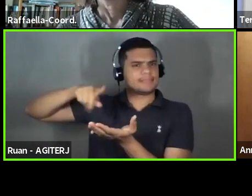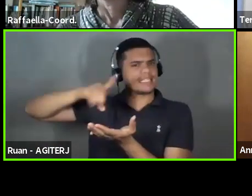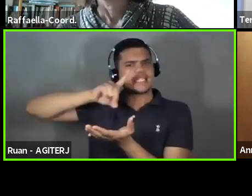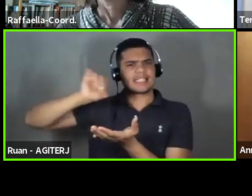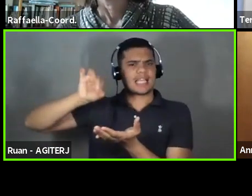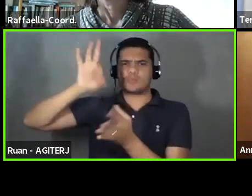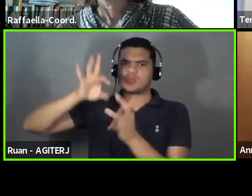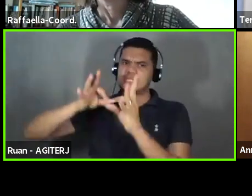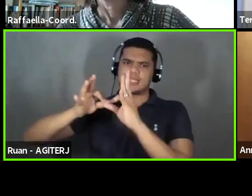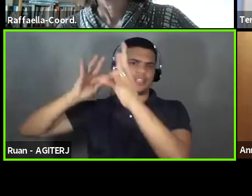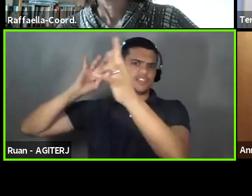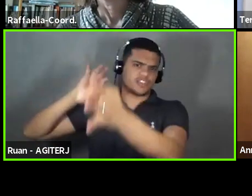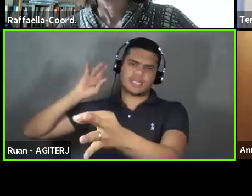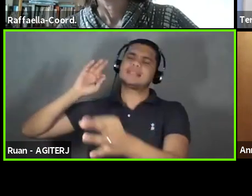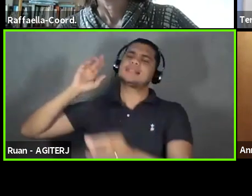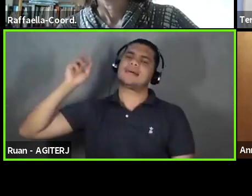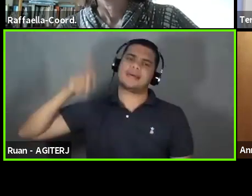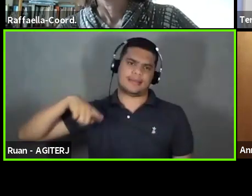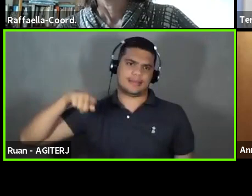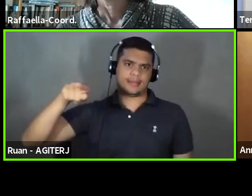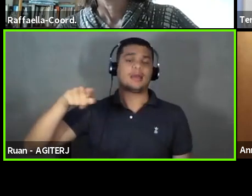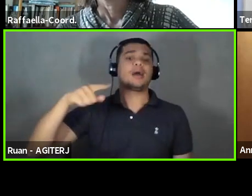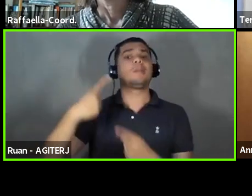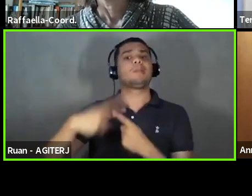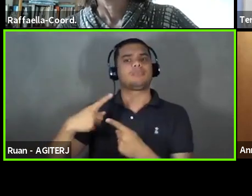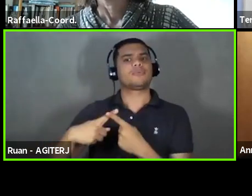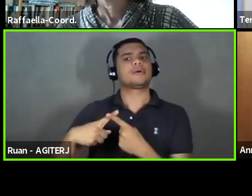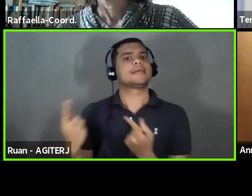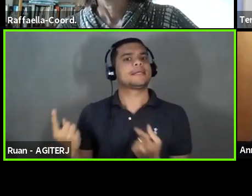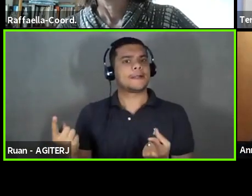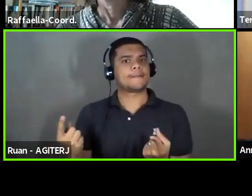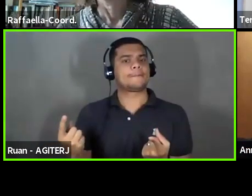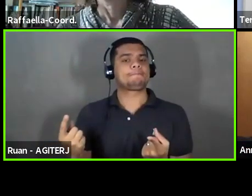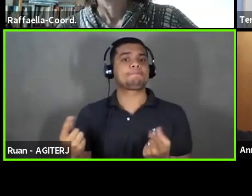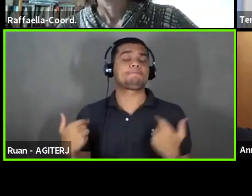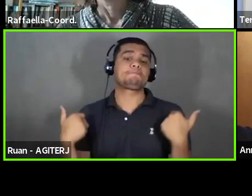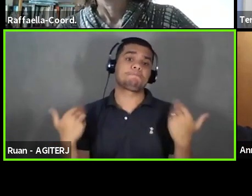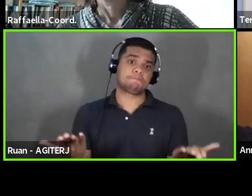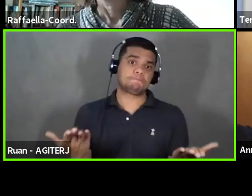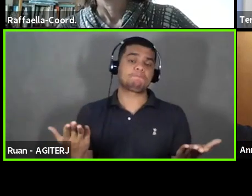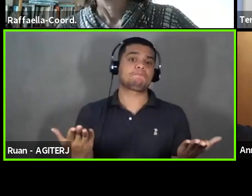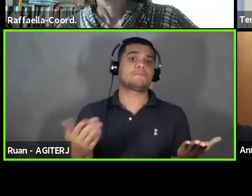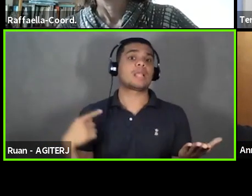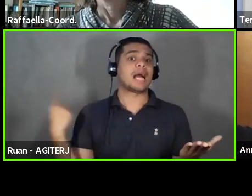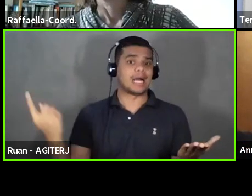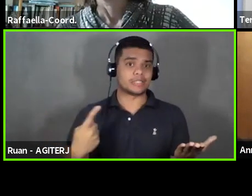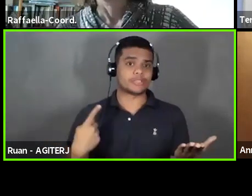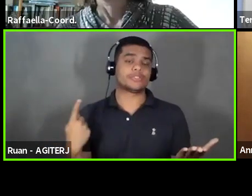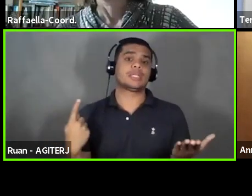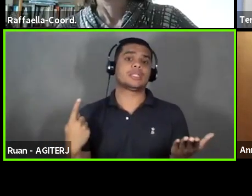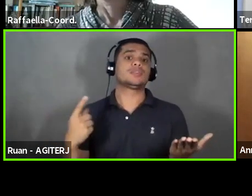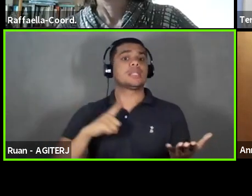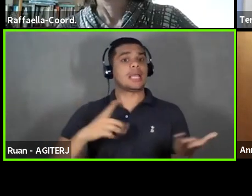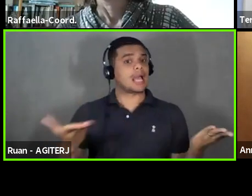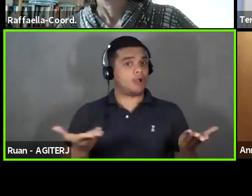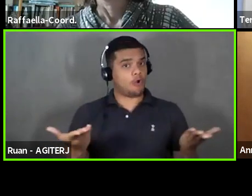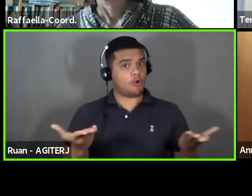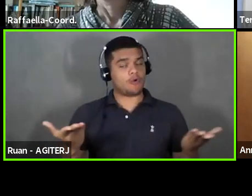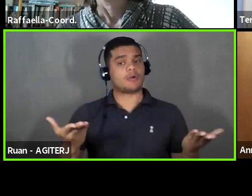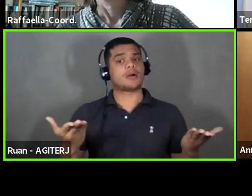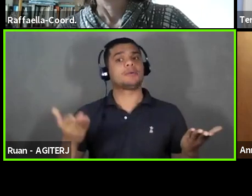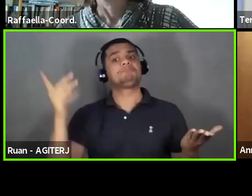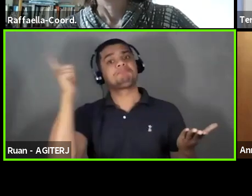é online. Passou a ser online definitivamente. Então, a gente tem agora a